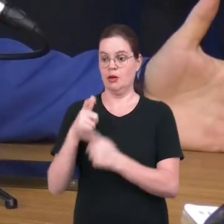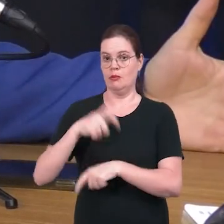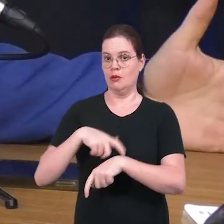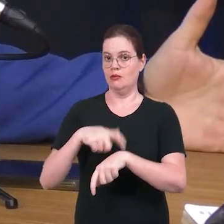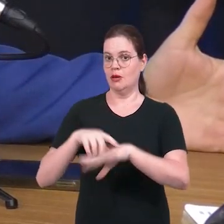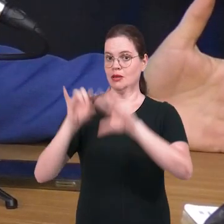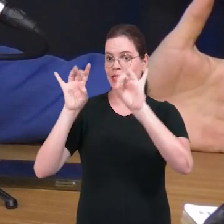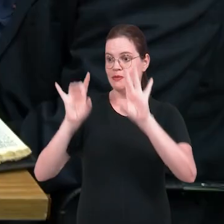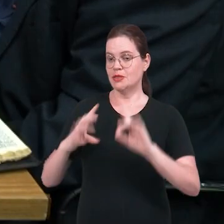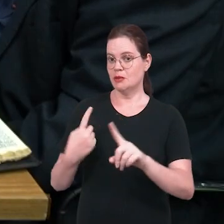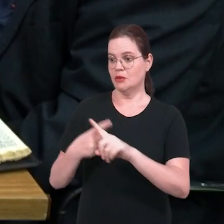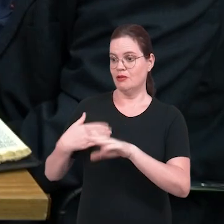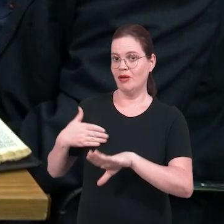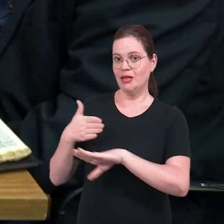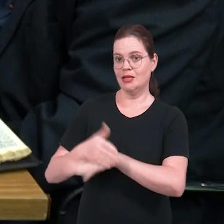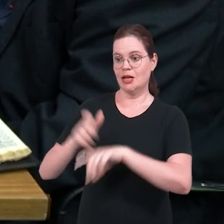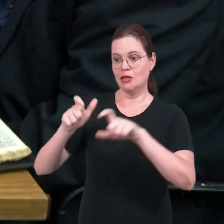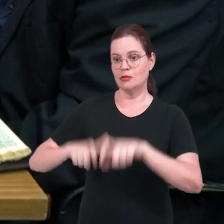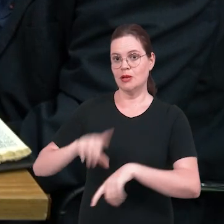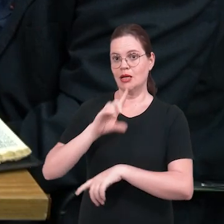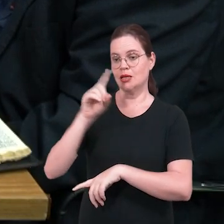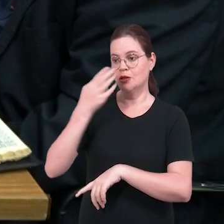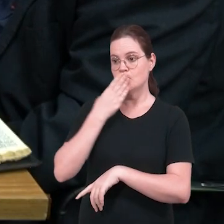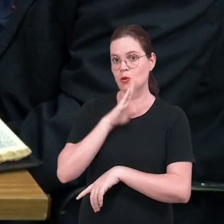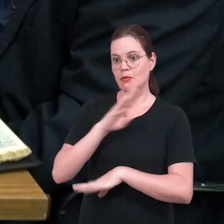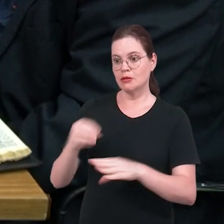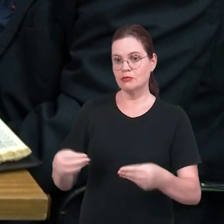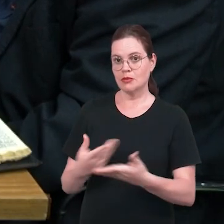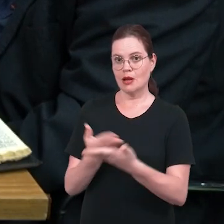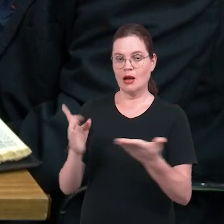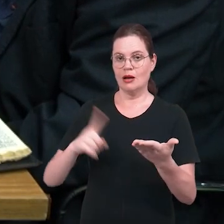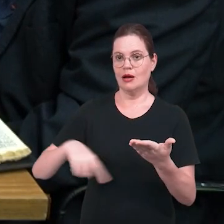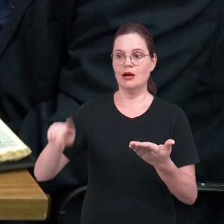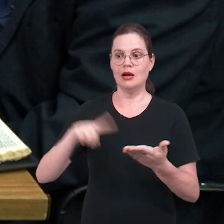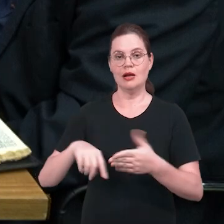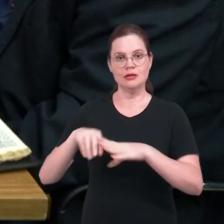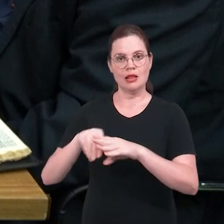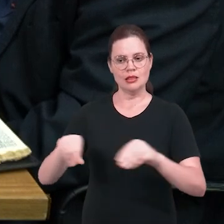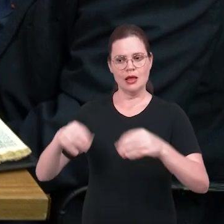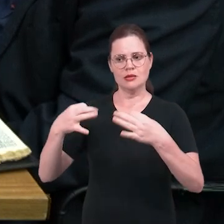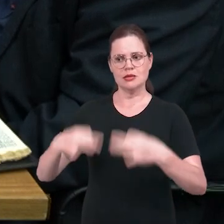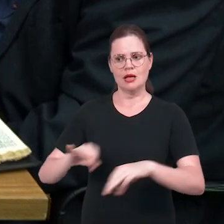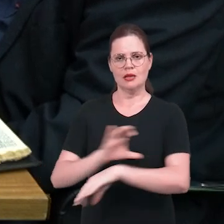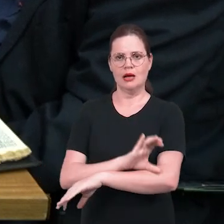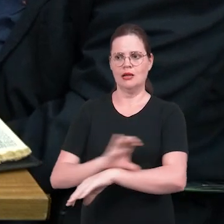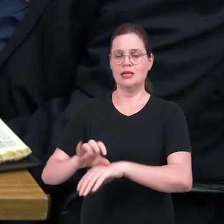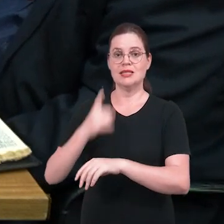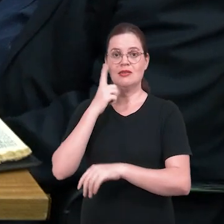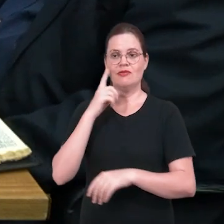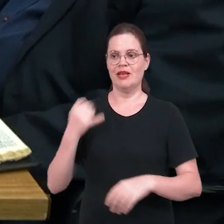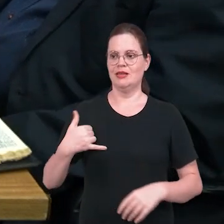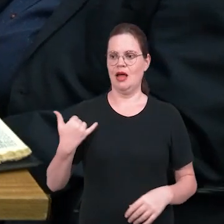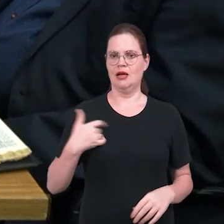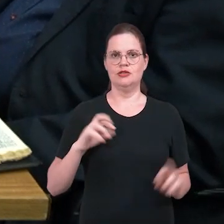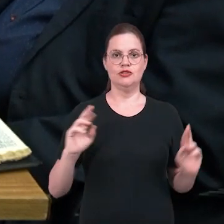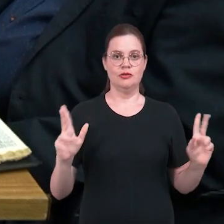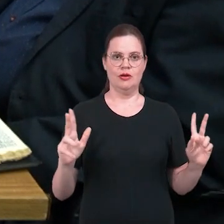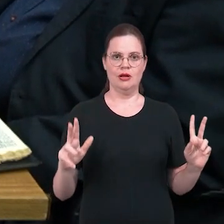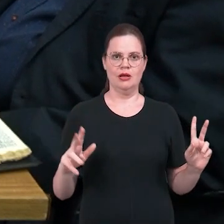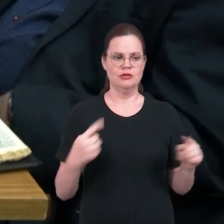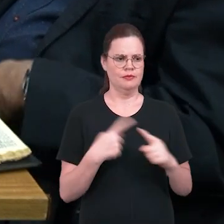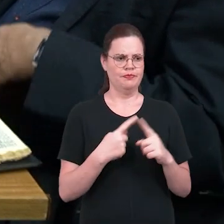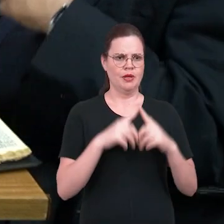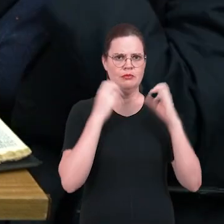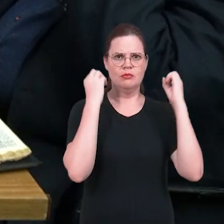crucial como aquele, que era da entrada na Terra Prometida, né, que você deve levar em consideração, que é a diferença de idade, né, de